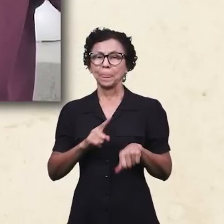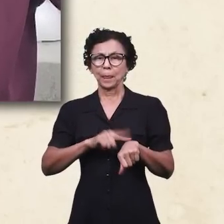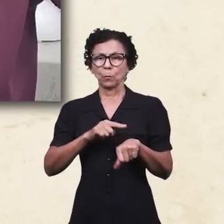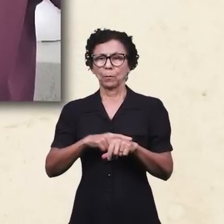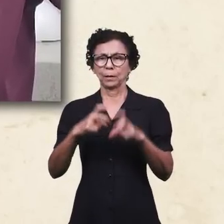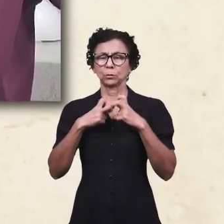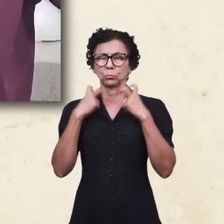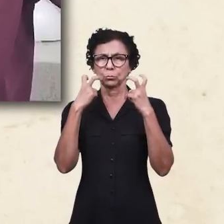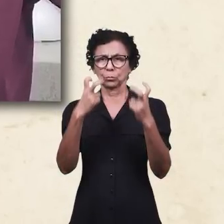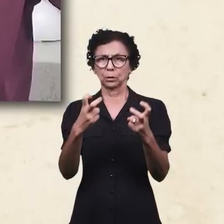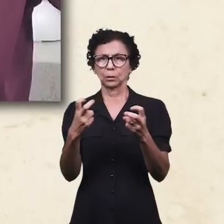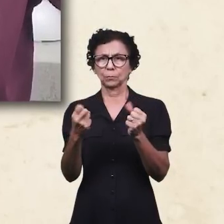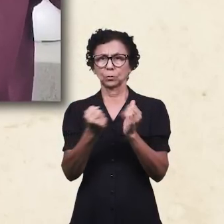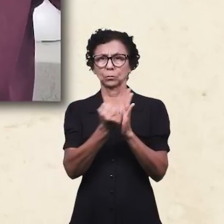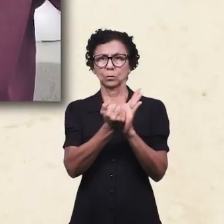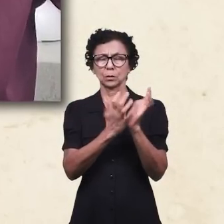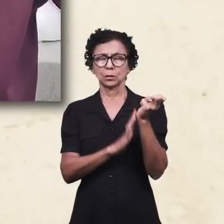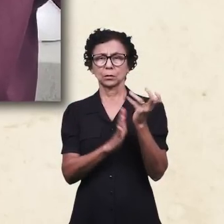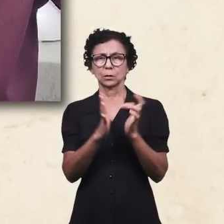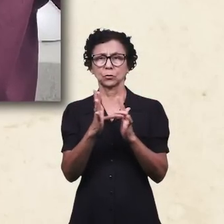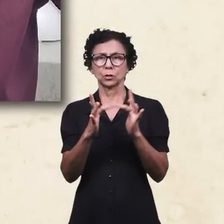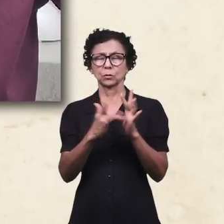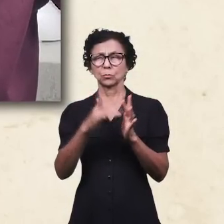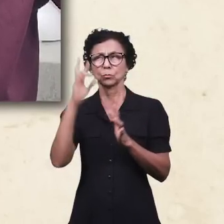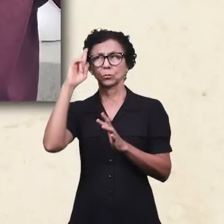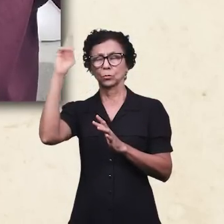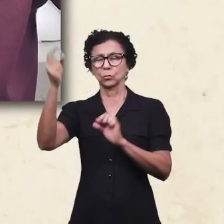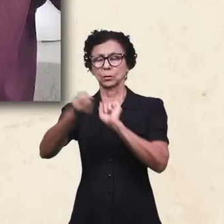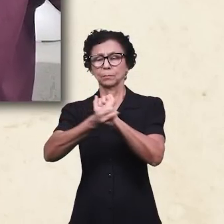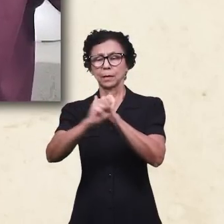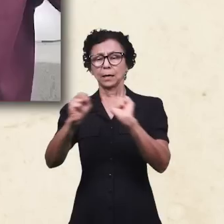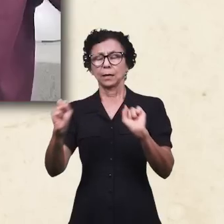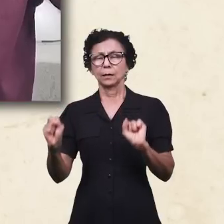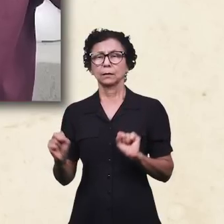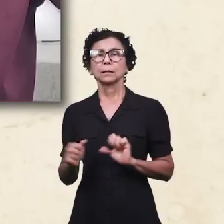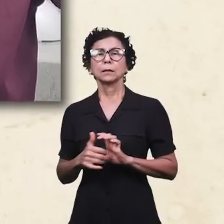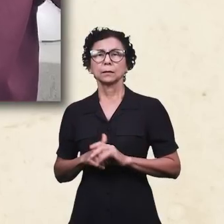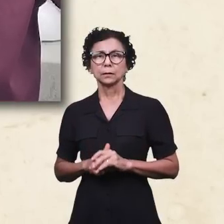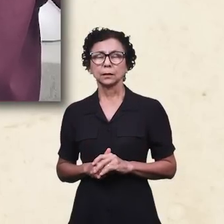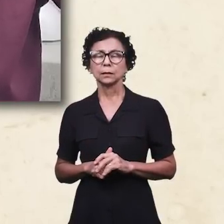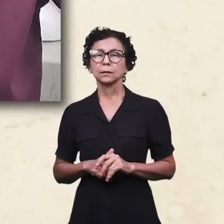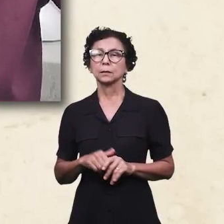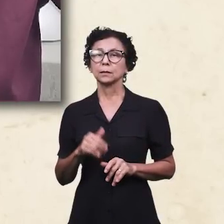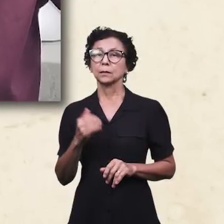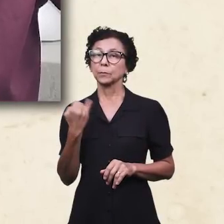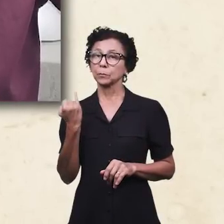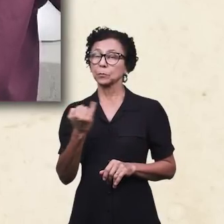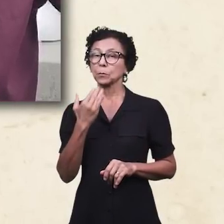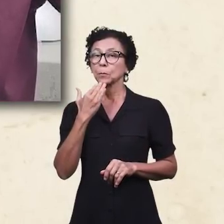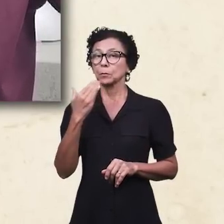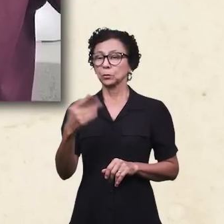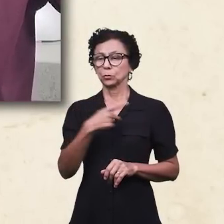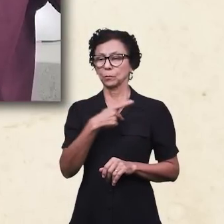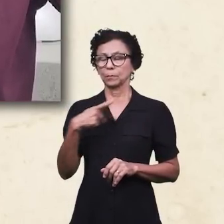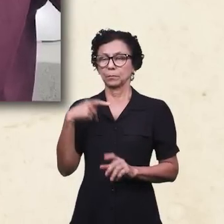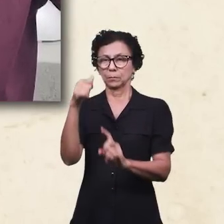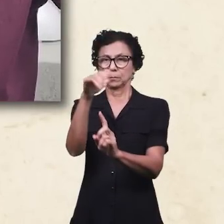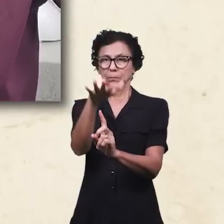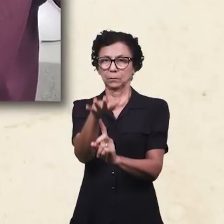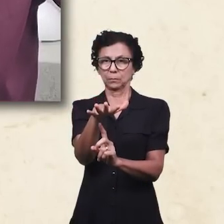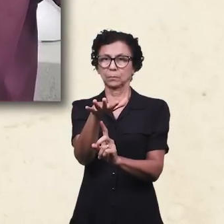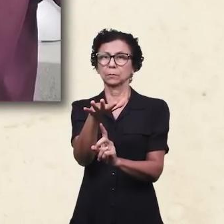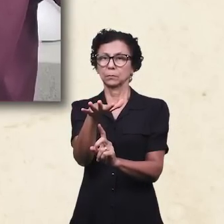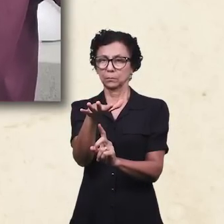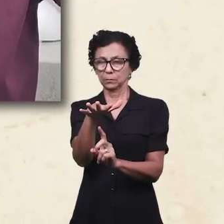no clamor, o Senhor vai lá e liberta, o Senhor vai dar vitória. Às vezes nós precisamos pedir uma imposição de mãos, que é um